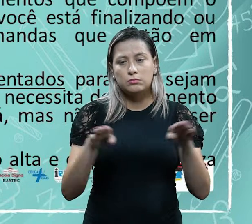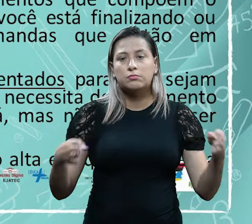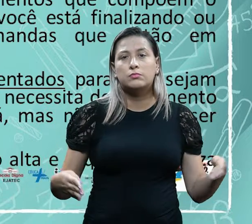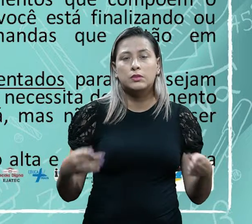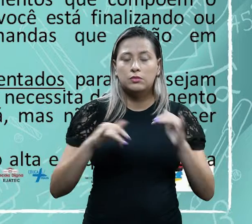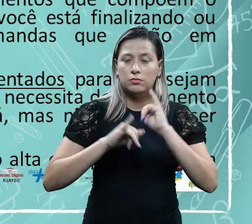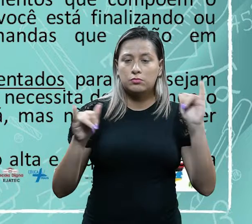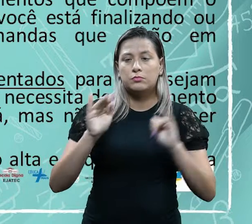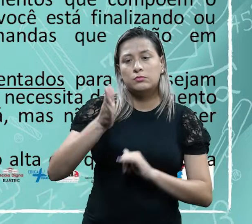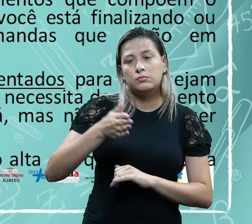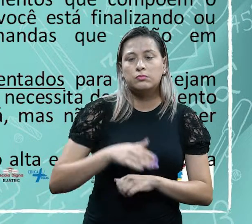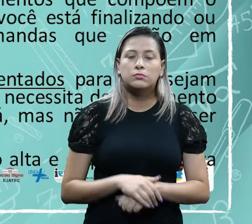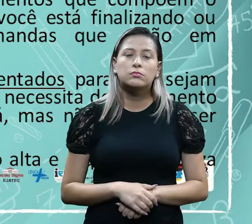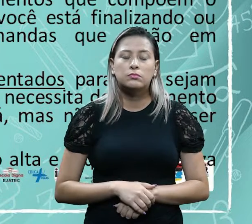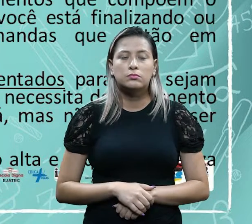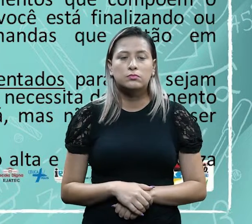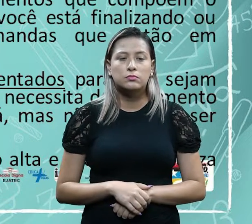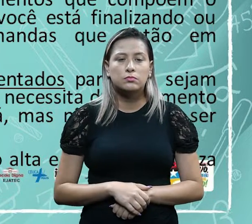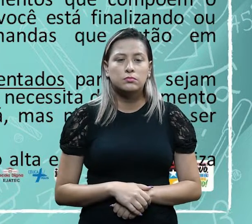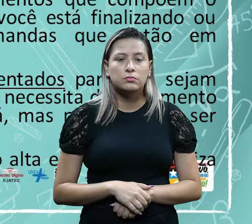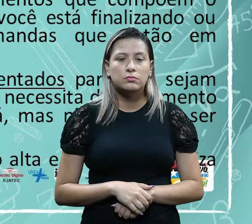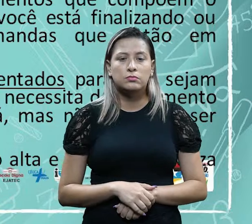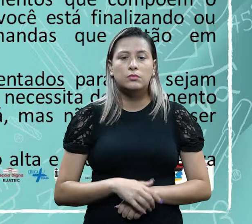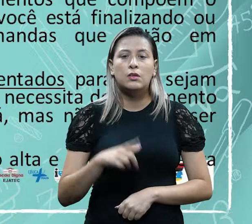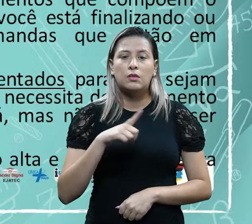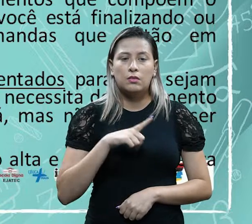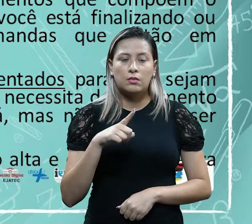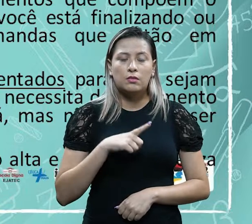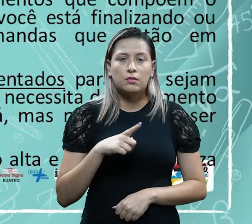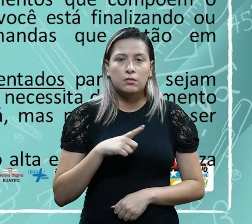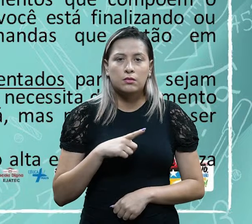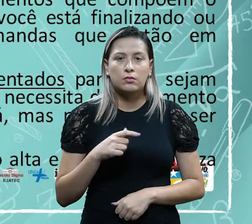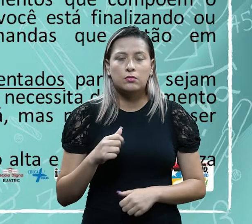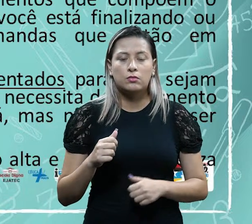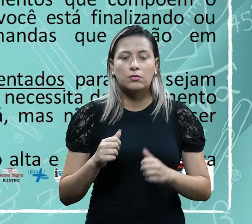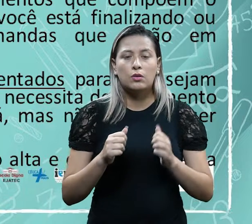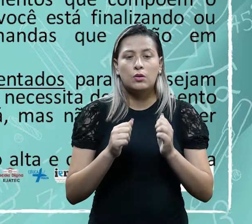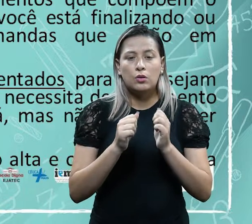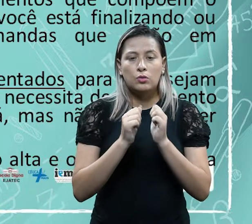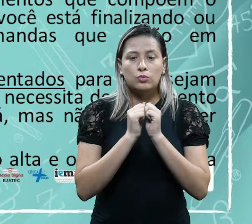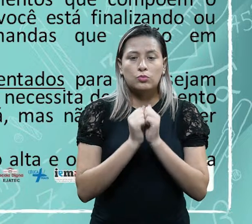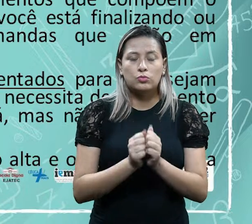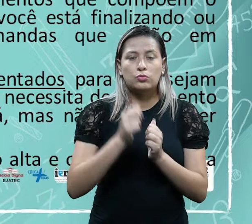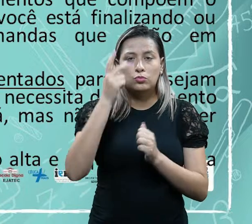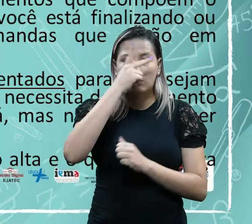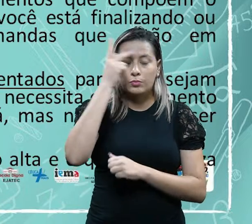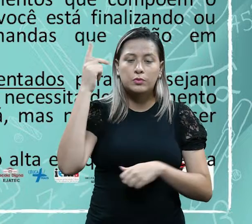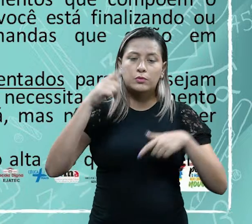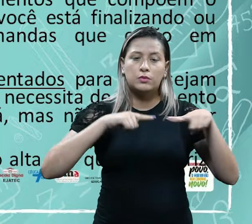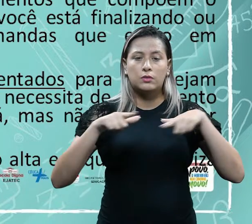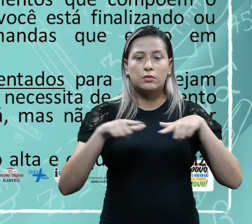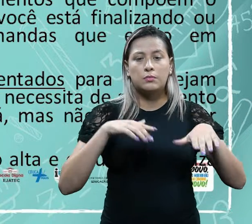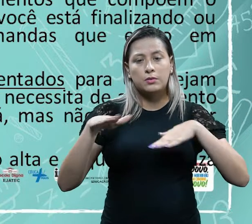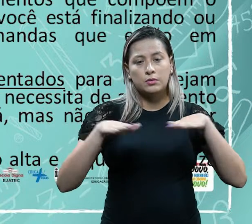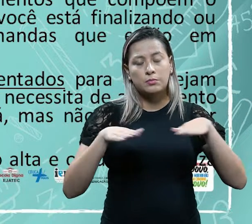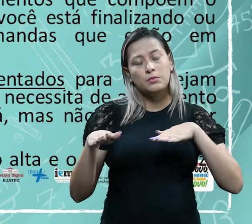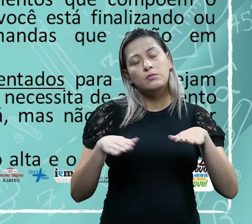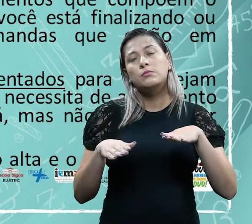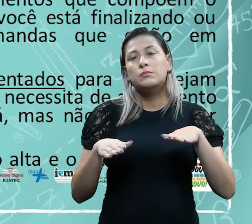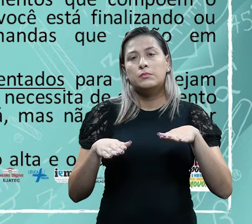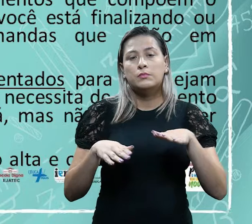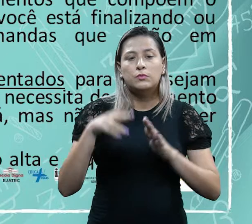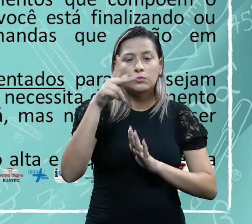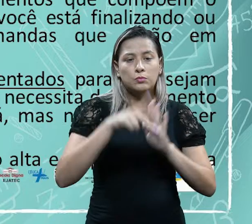falou a respeito que os documentos frequentes, geralmente eles ficam com a pessoa que está trabalhando, movimentando o projeto ou o